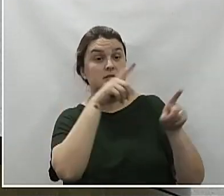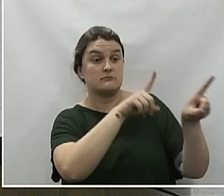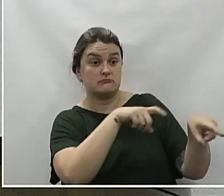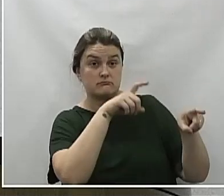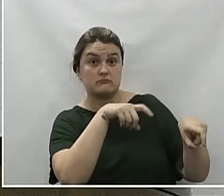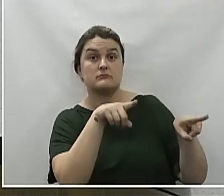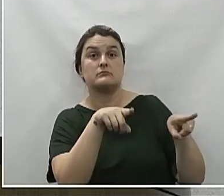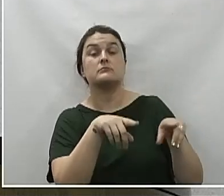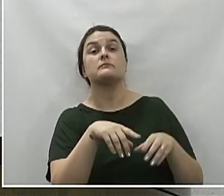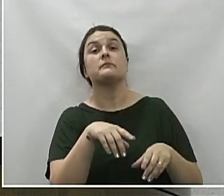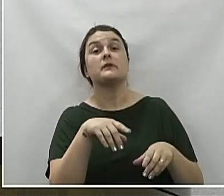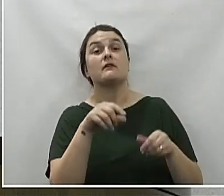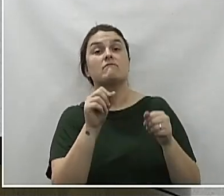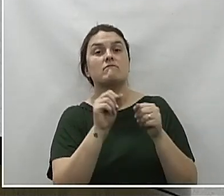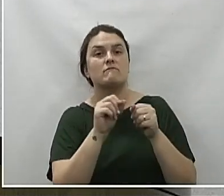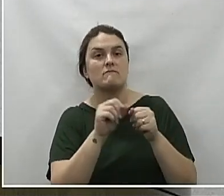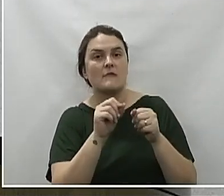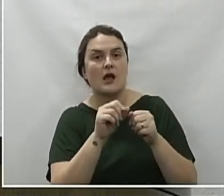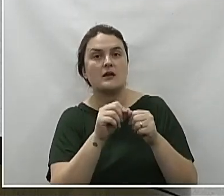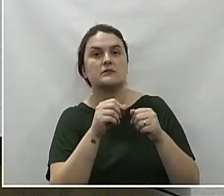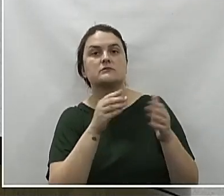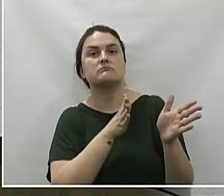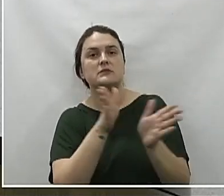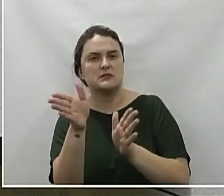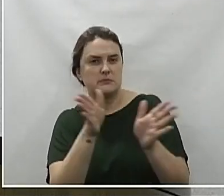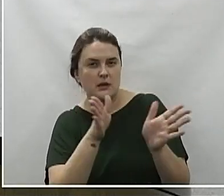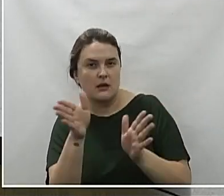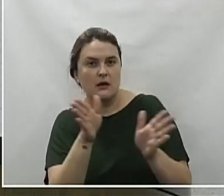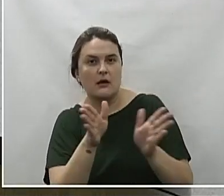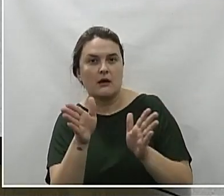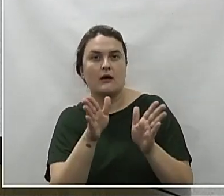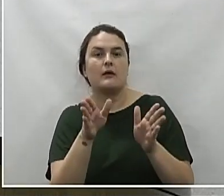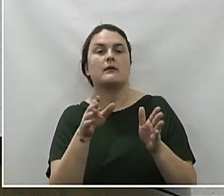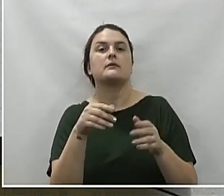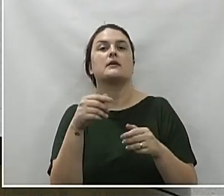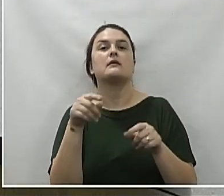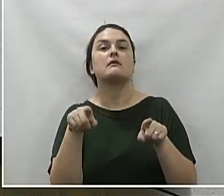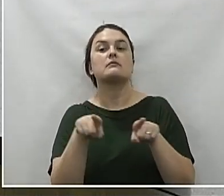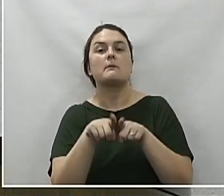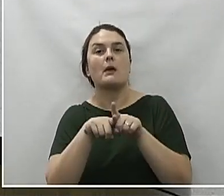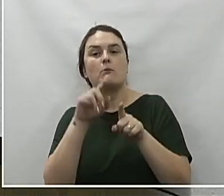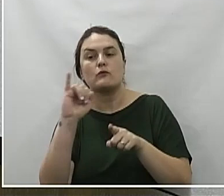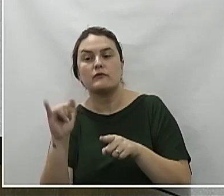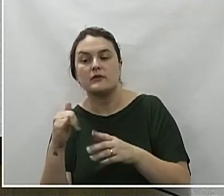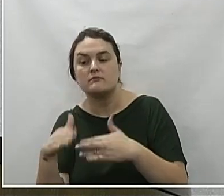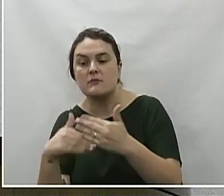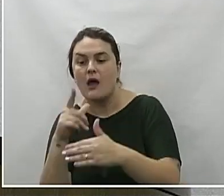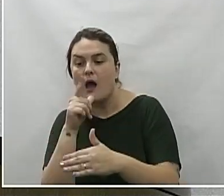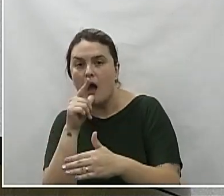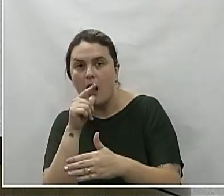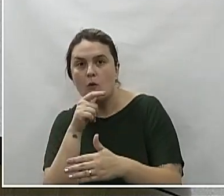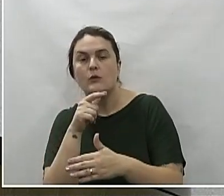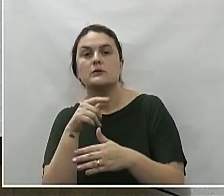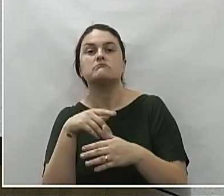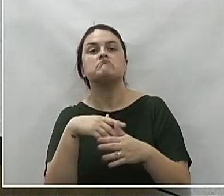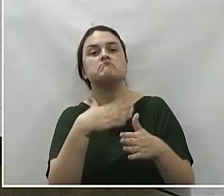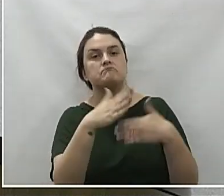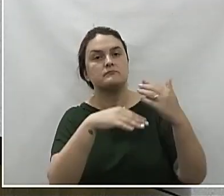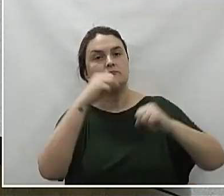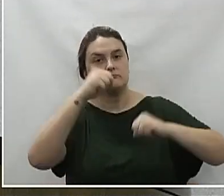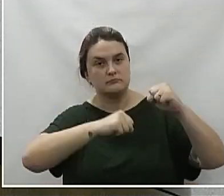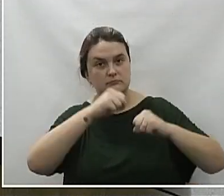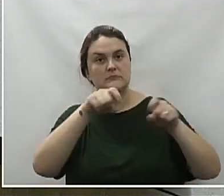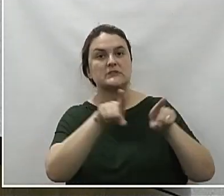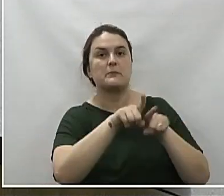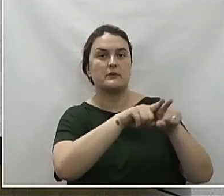regionais instalações e meios de acesso a costas e cursos de água e o desenvolvimento industrial e